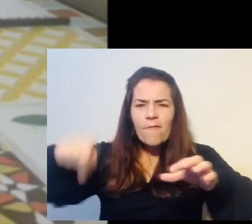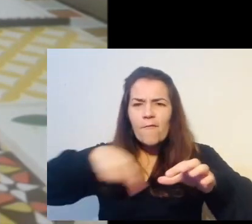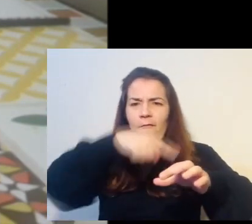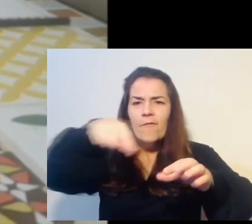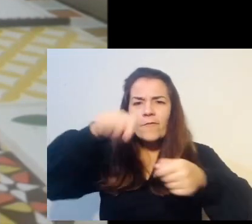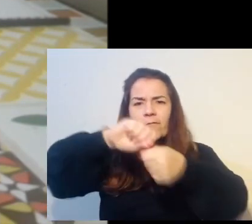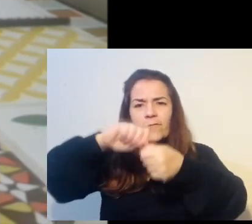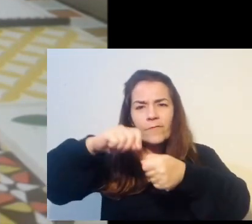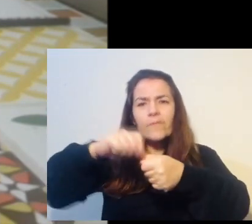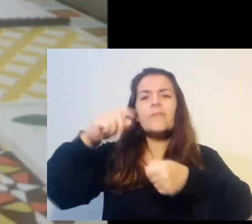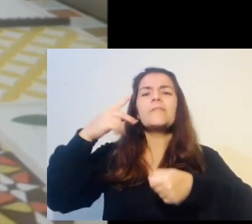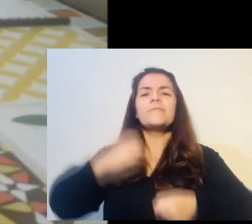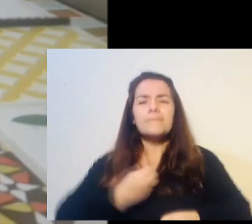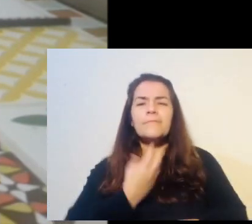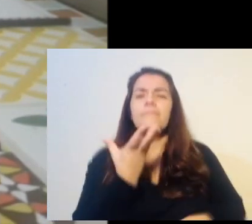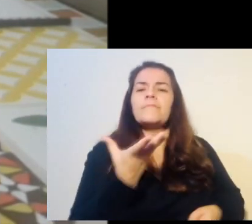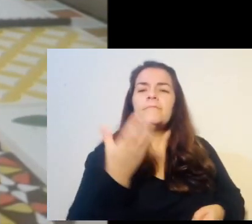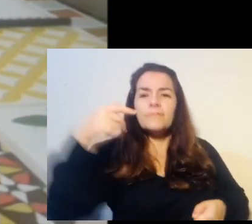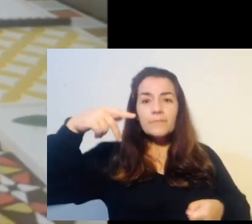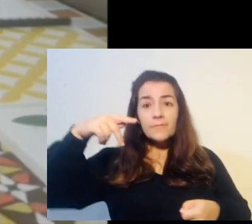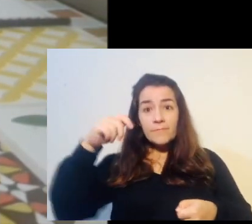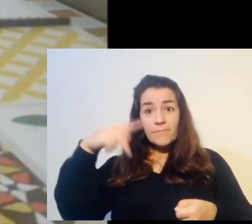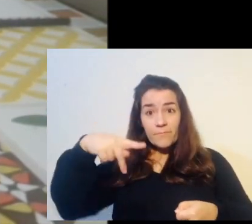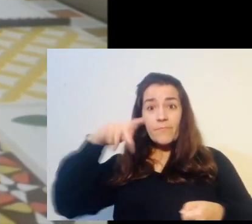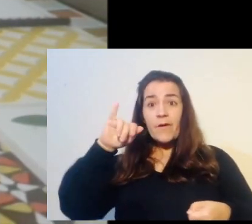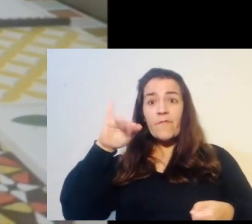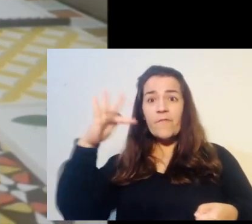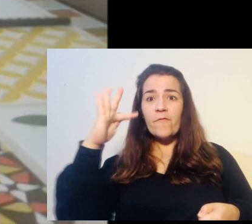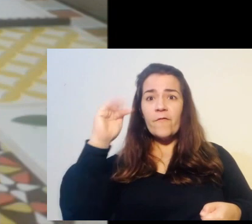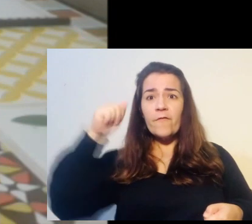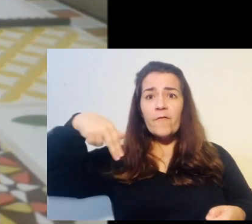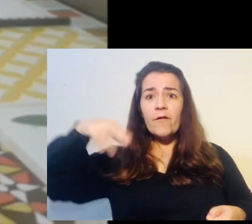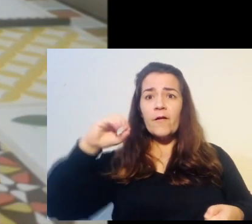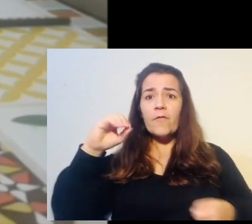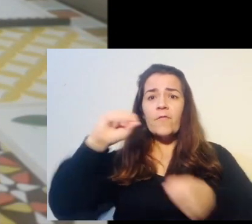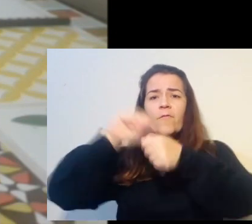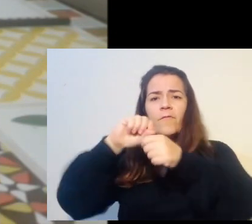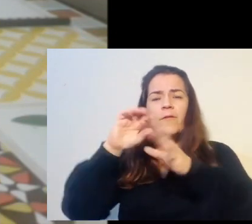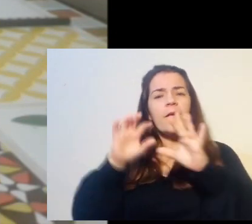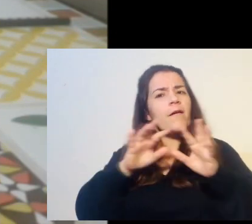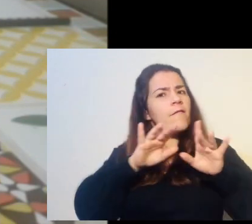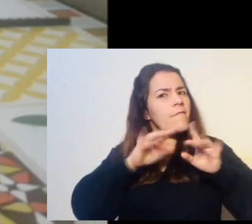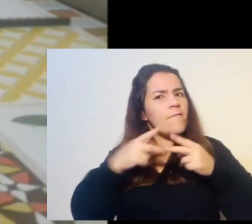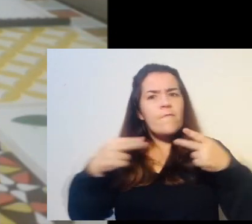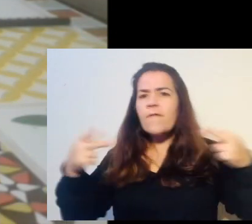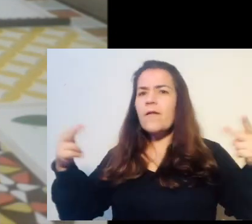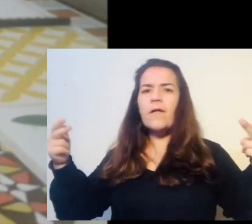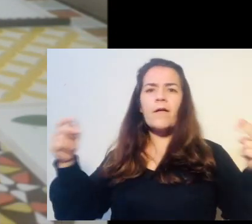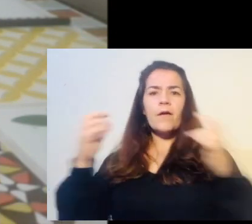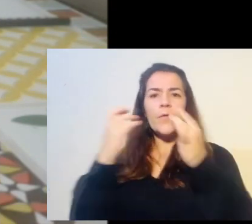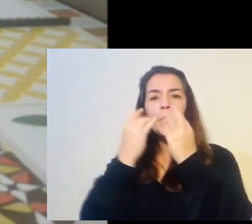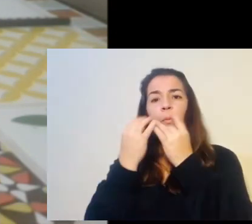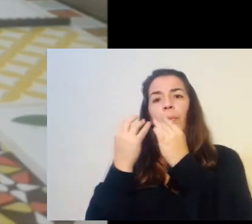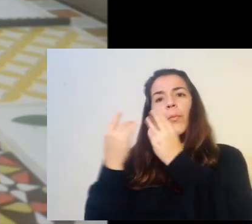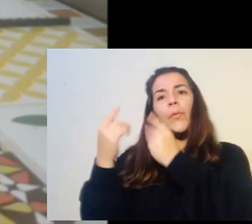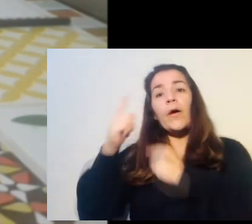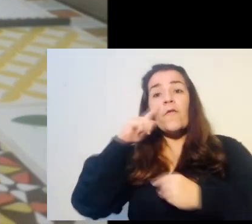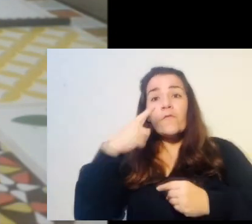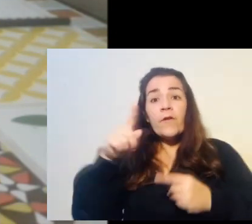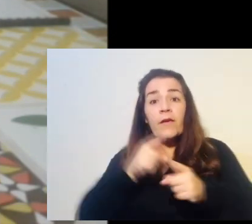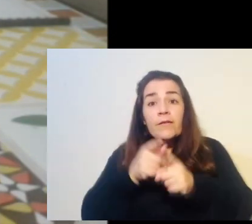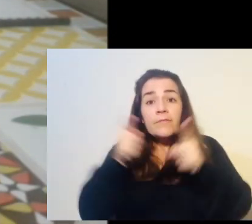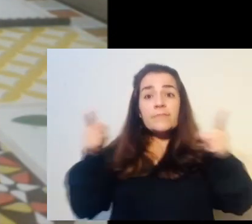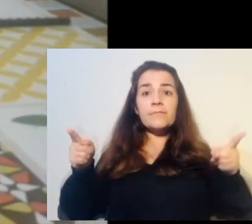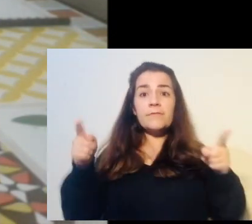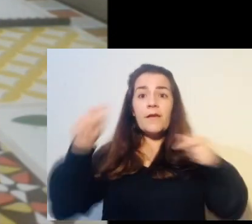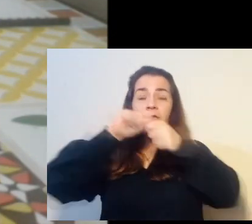no pífano, né? Feita com material de PVC, ela pode ter várias afinações, né? Aqui, por exemplo, você pode ver o tamanho